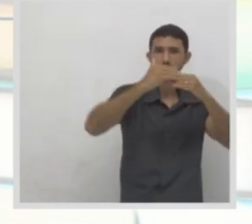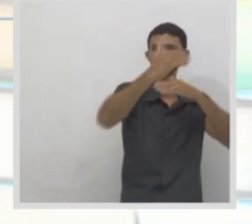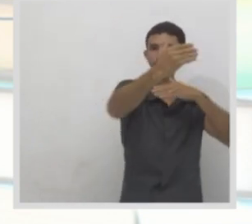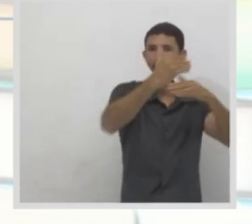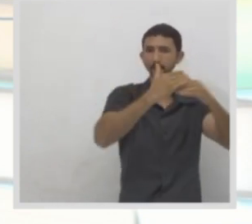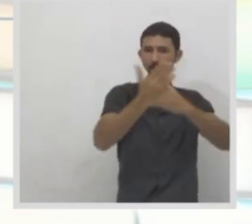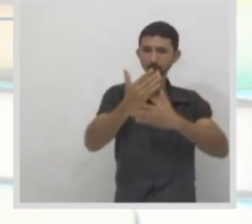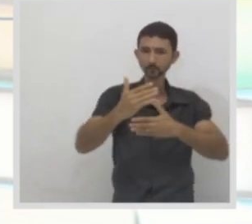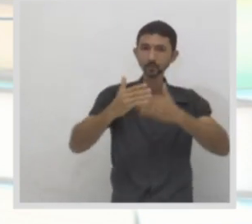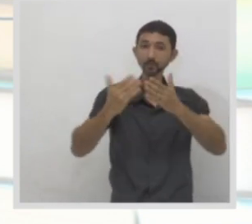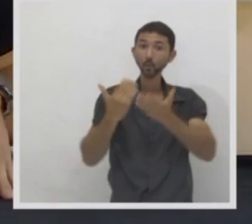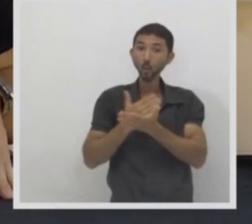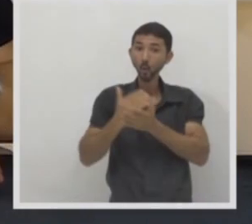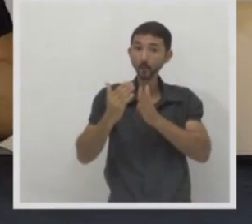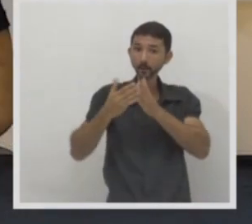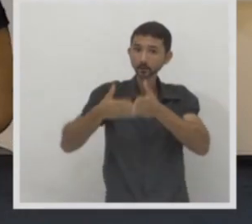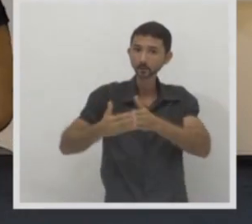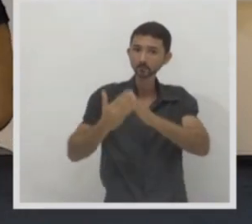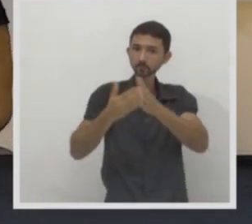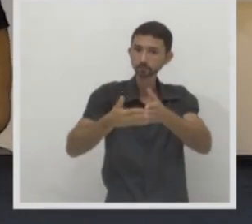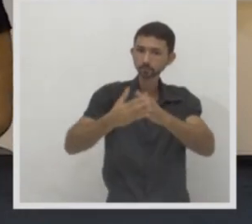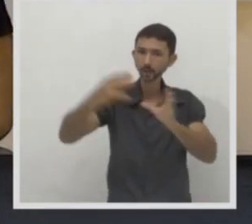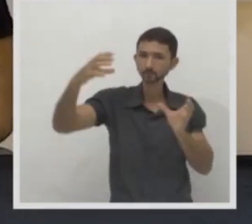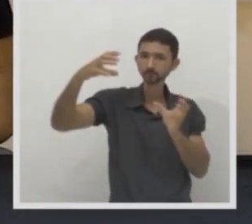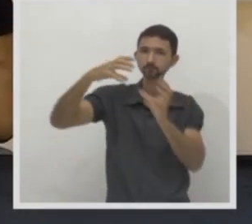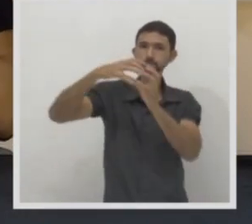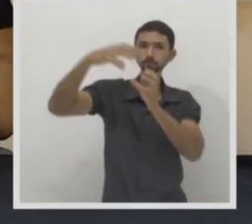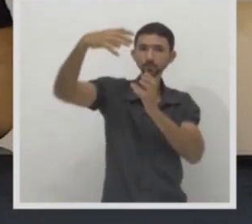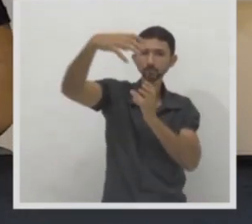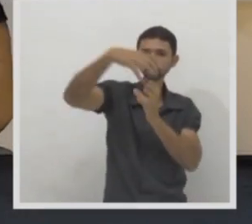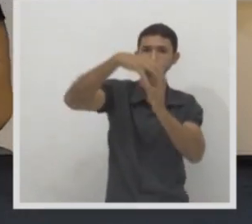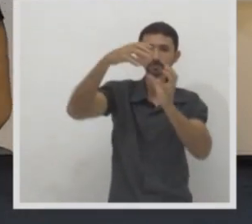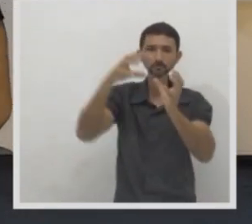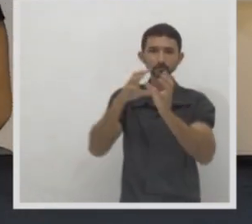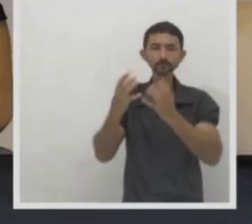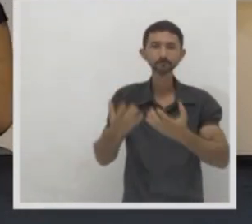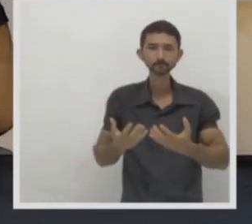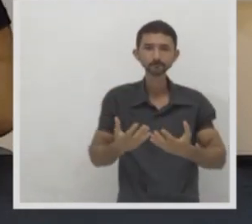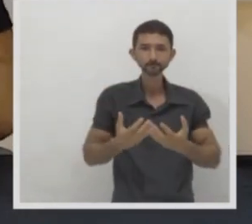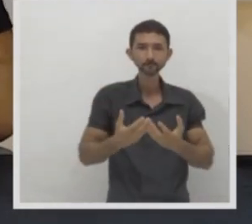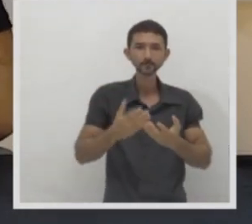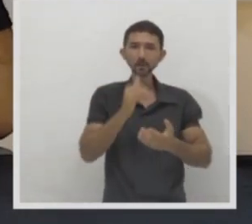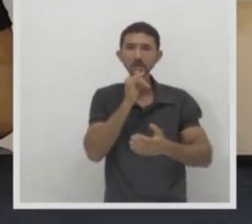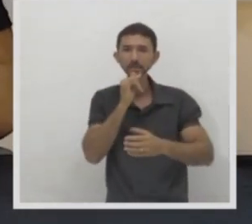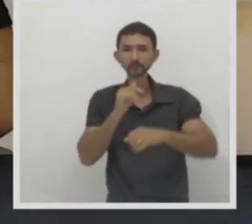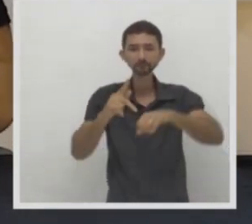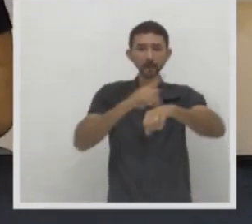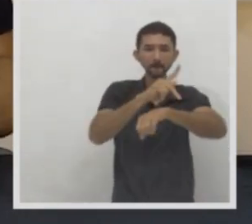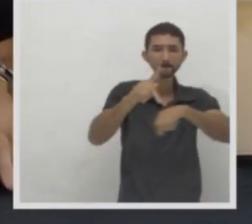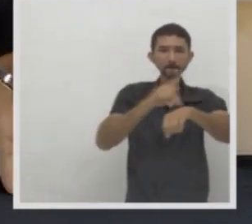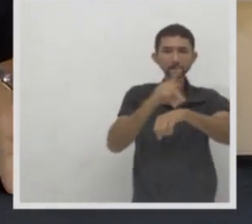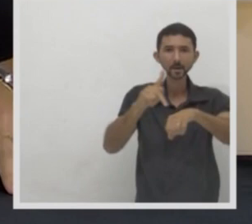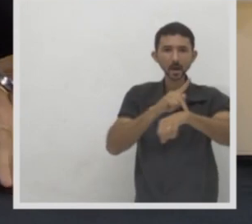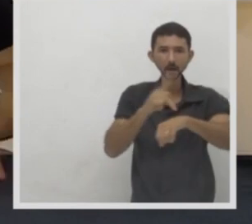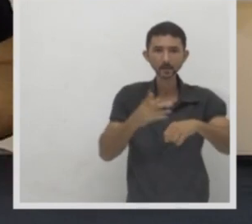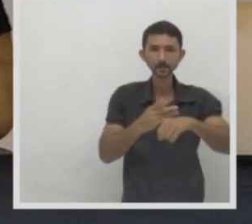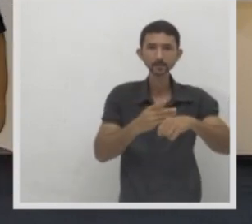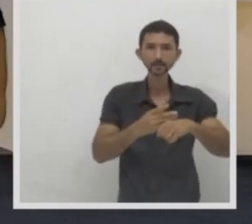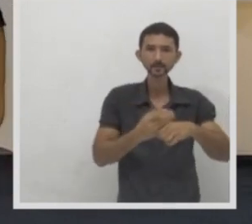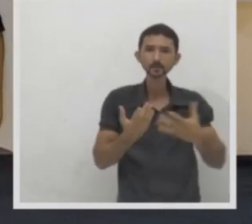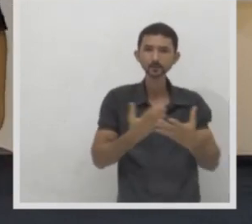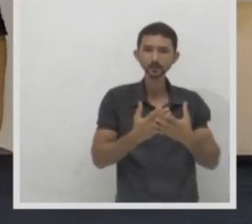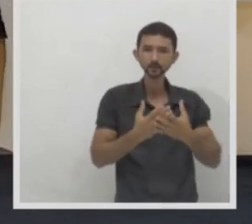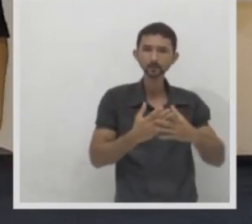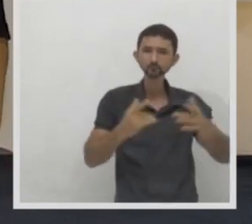papéis diferenciados. Nós vamos ter países e continentes que vão ser metrópoles